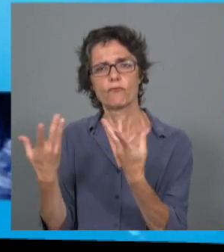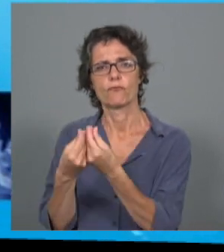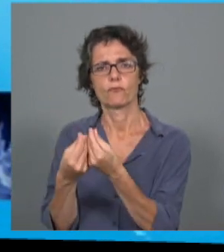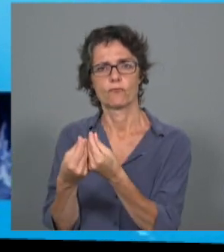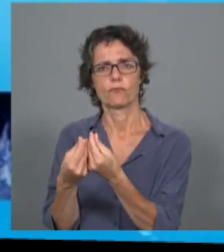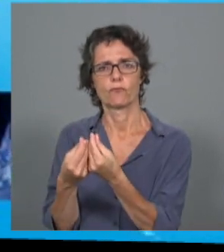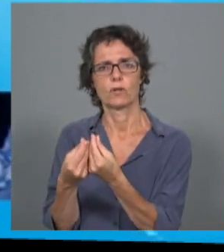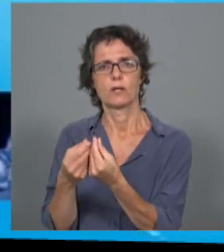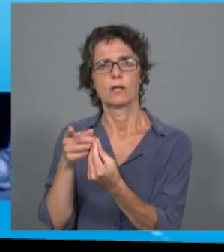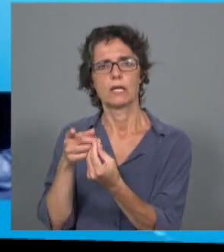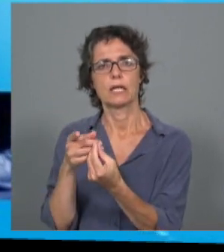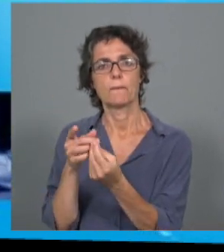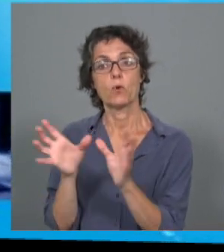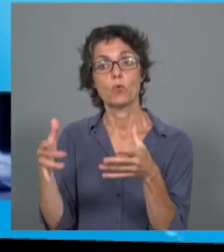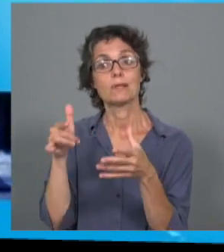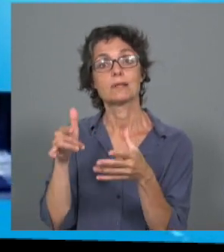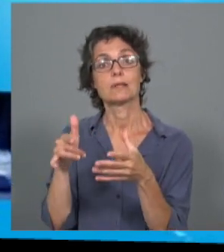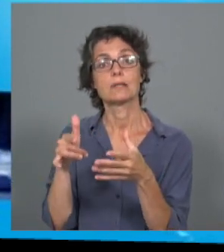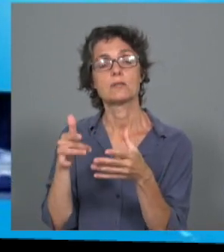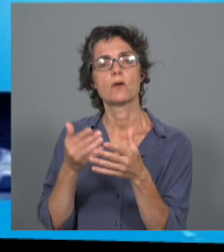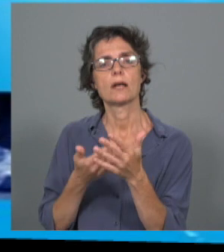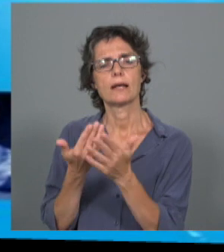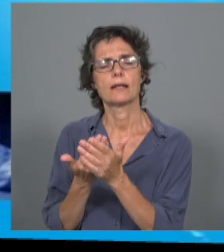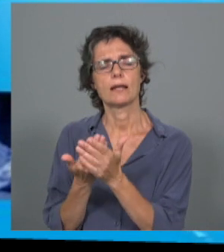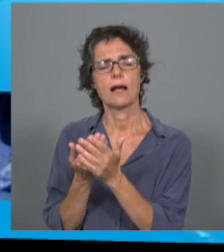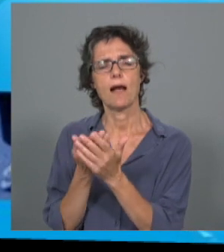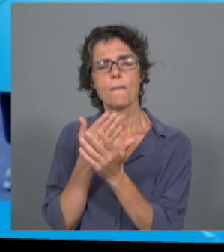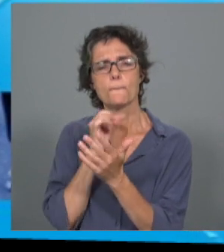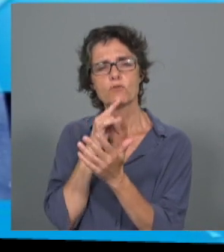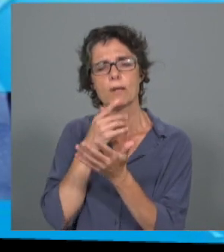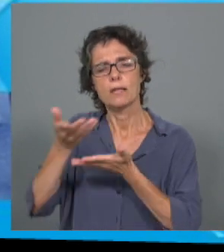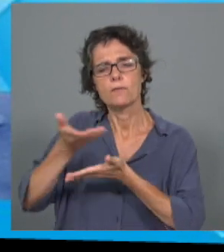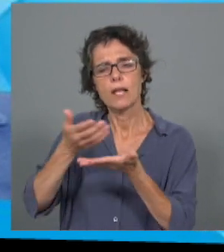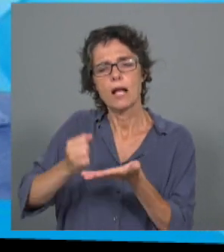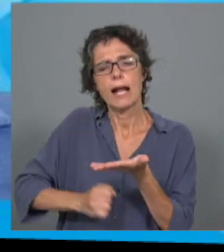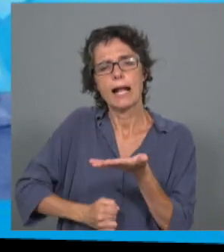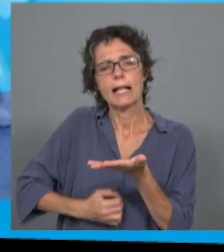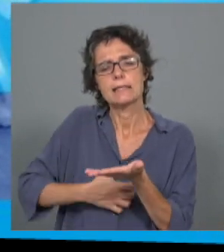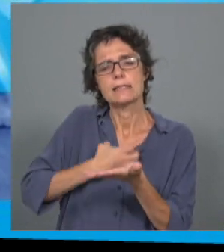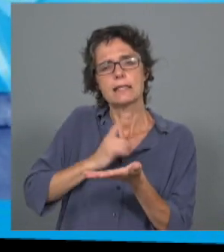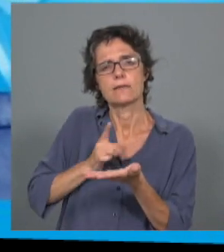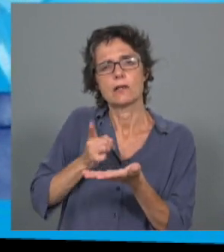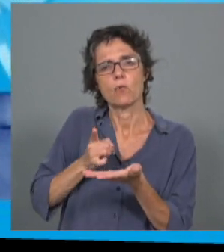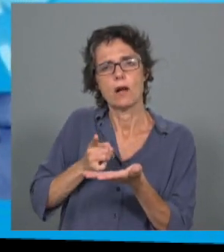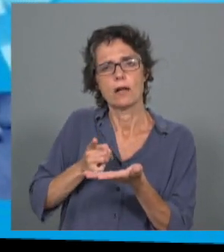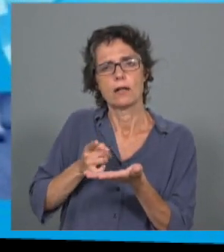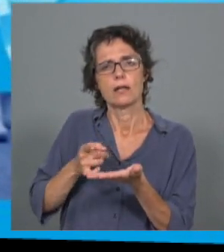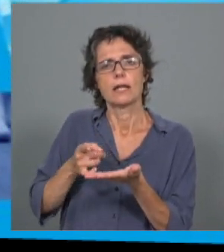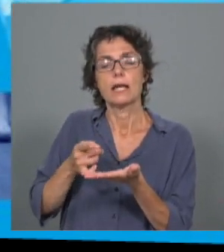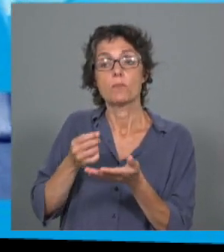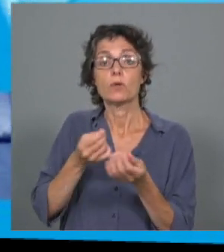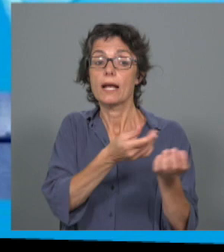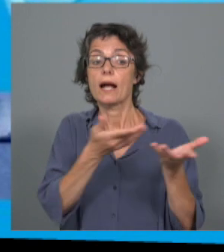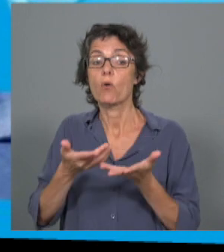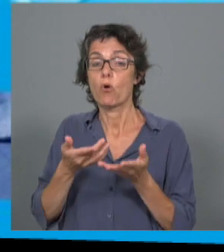esta particularidade também de ser uma experiência de catolicidade. Não só porque acolhe os portugueses vindos de todas